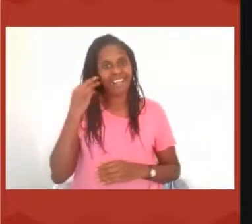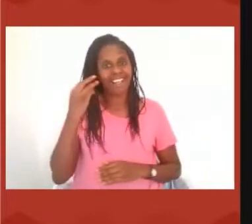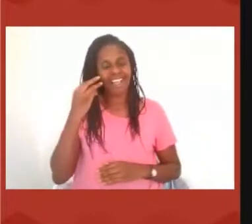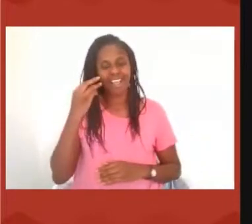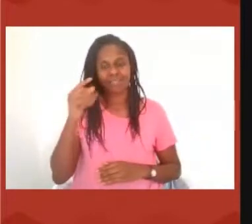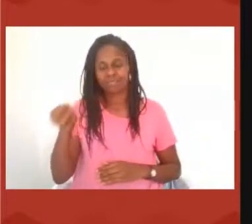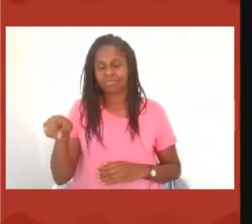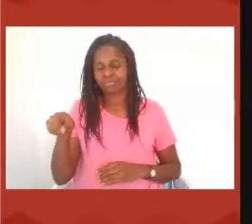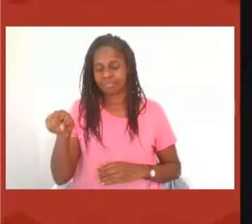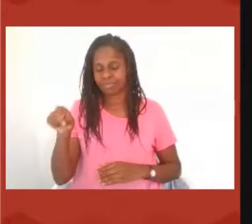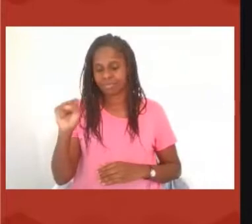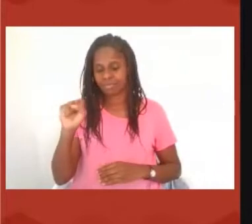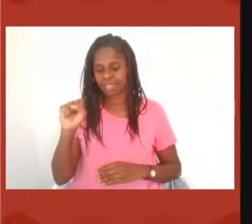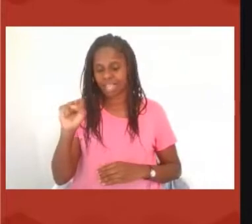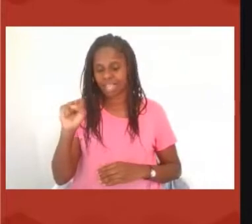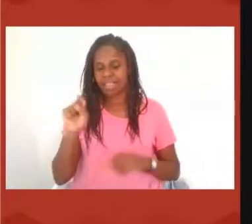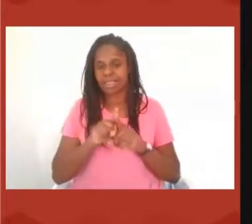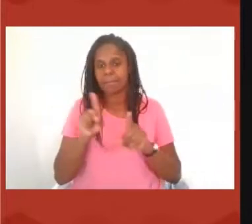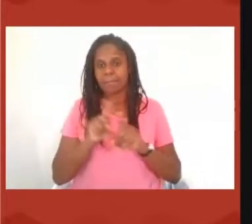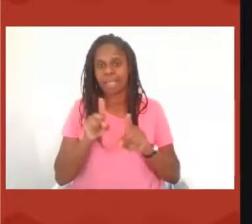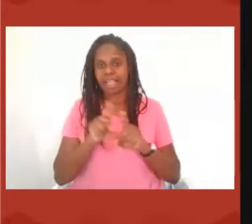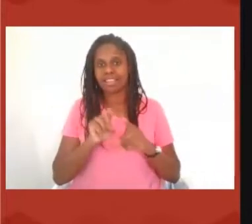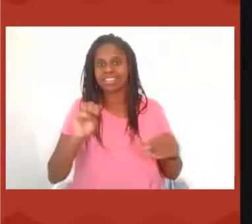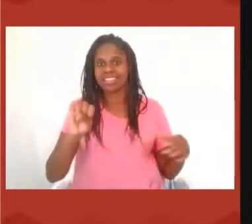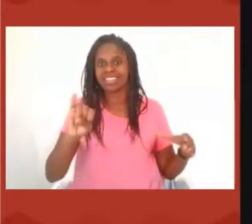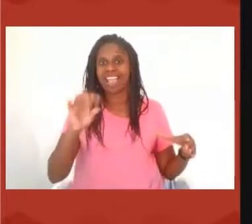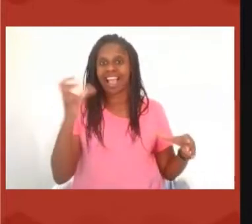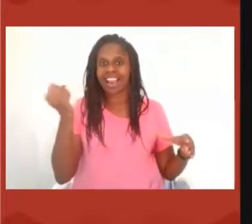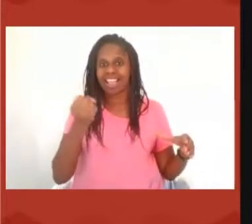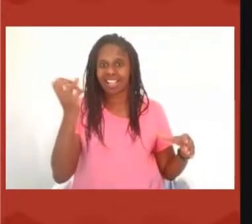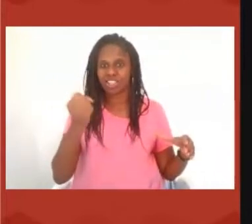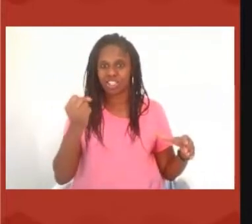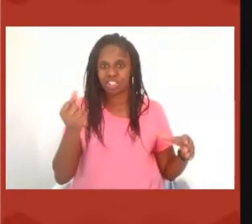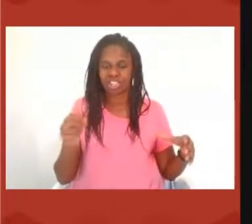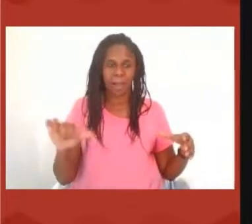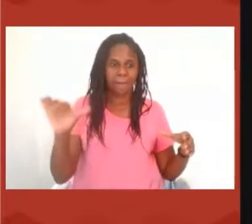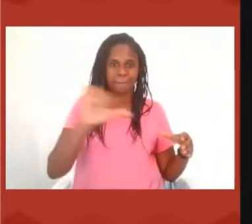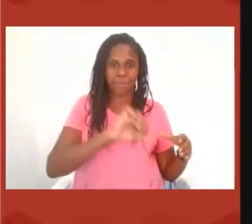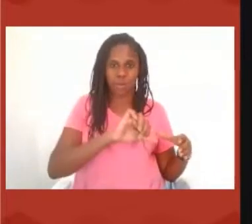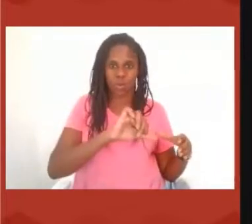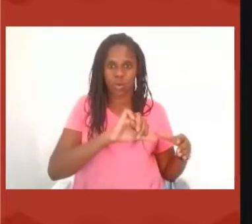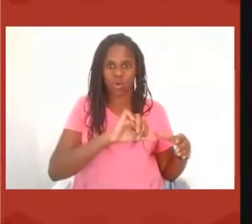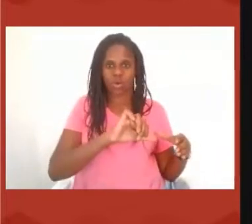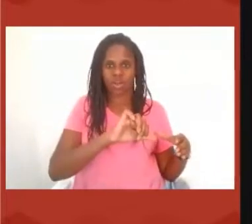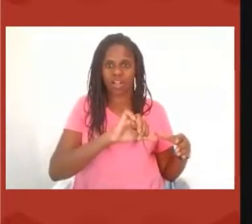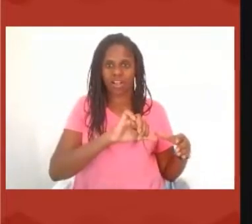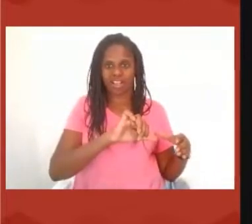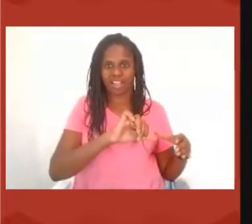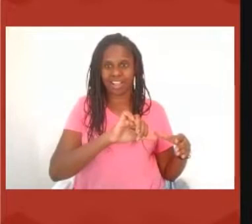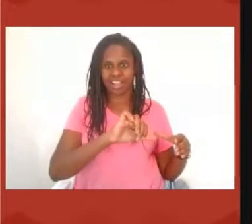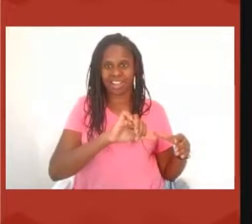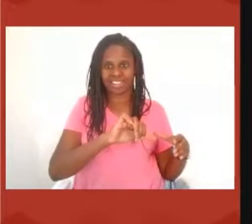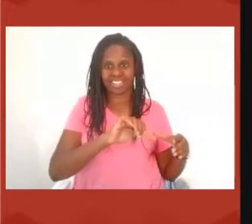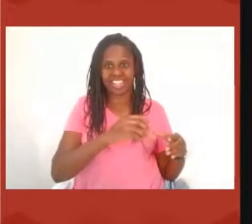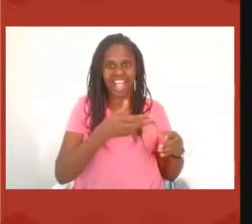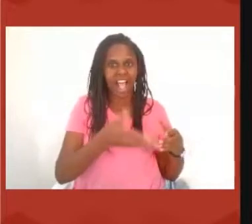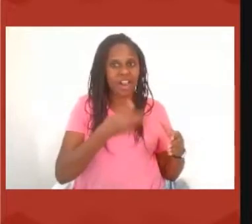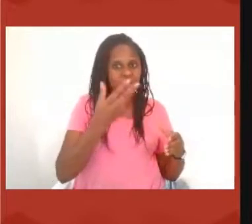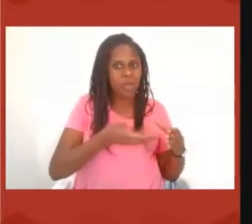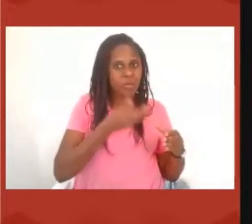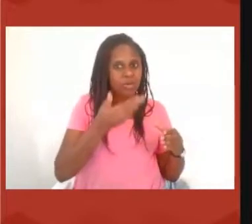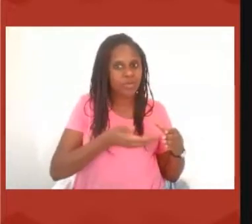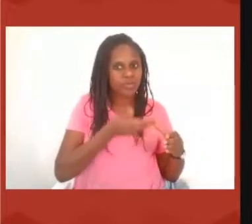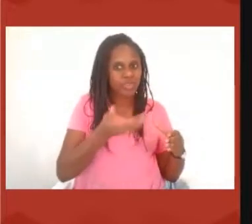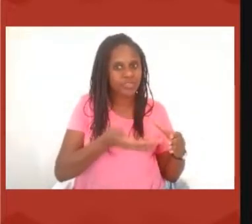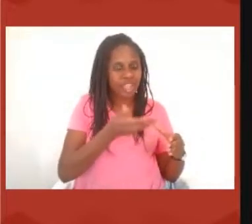né? Alguém tinha falado de dar mais leite, a gente consegue aumentar o volume do gato, porque o gato vai ficar inchado se aumenta o volume do gato. Então,